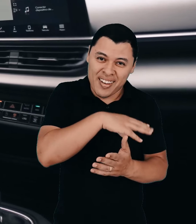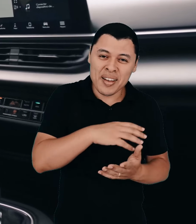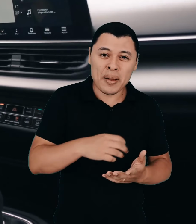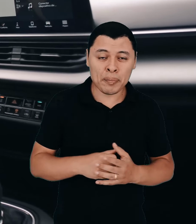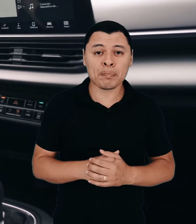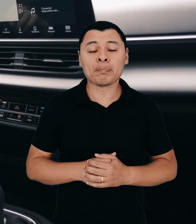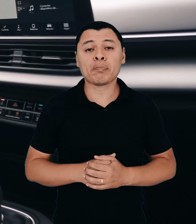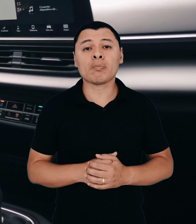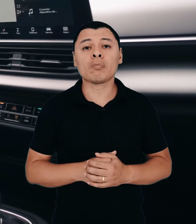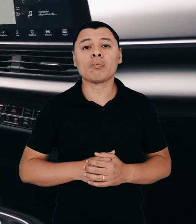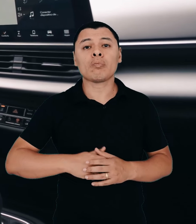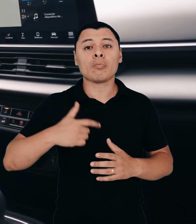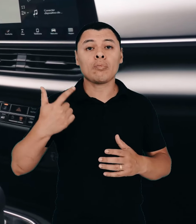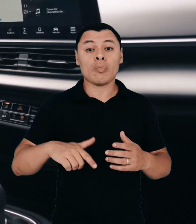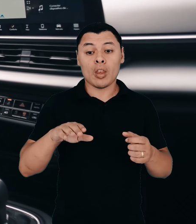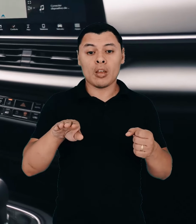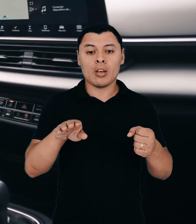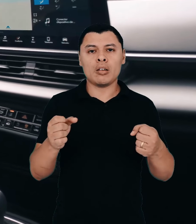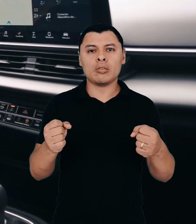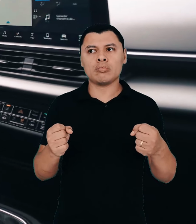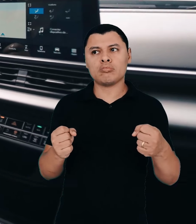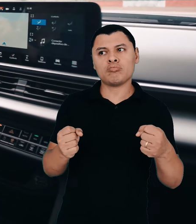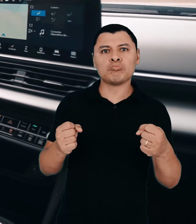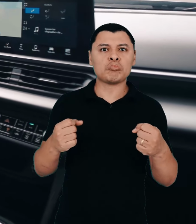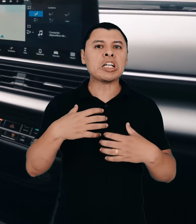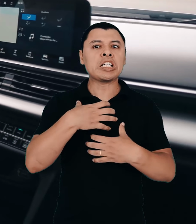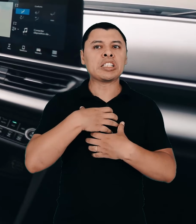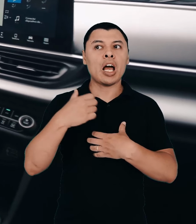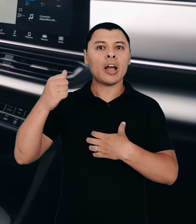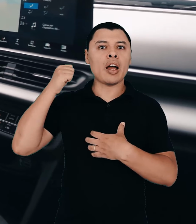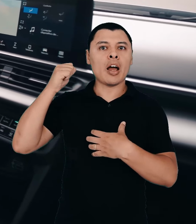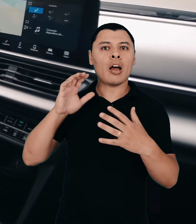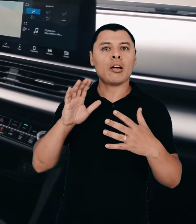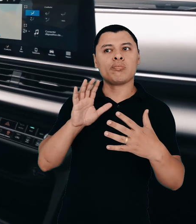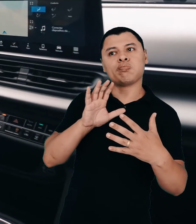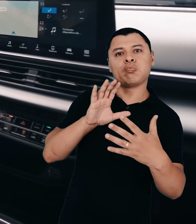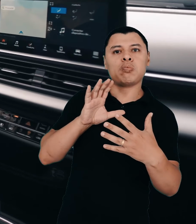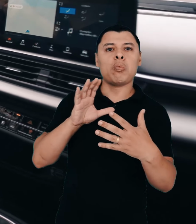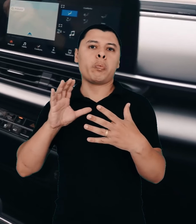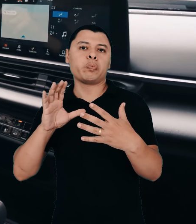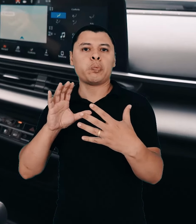uma jogada aqui diagonal de carga que também dá pra ver bem como que ele... Olha.